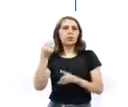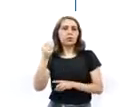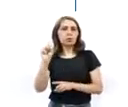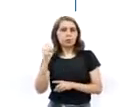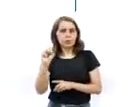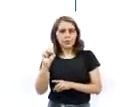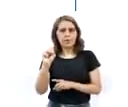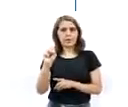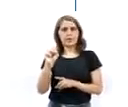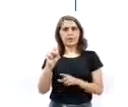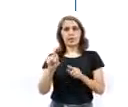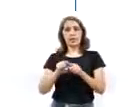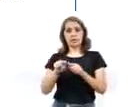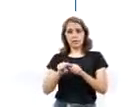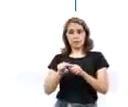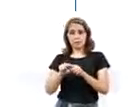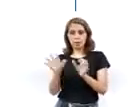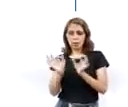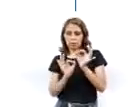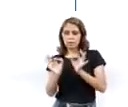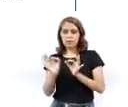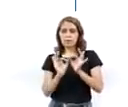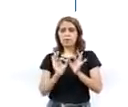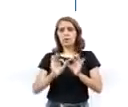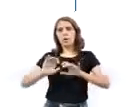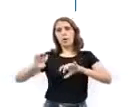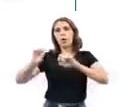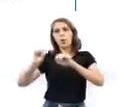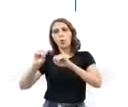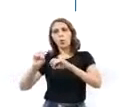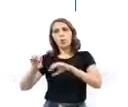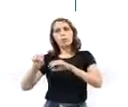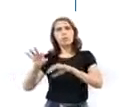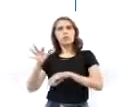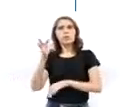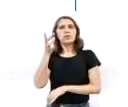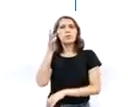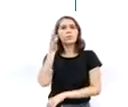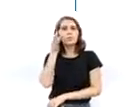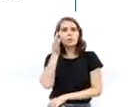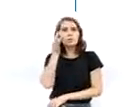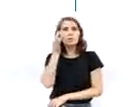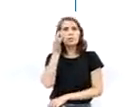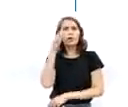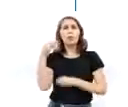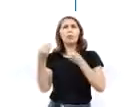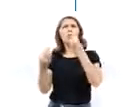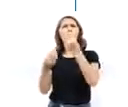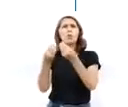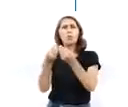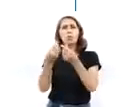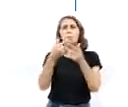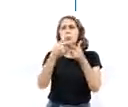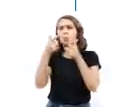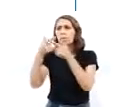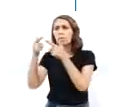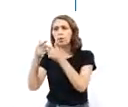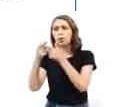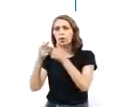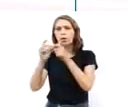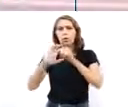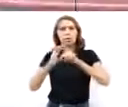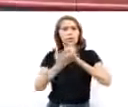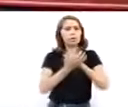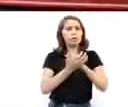ensino presencial. Houve uma suspensão do ensino presencial, porque as escolas fechadas, nós não poderíamos trabalhar presencialmente com